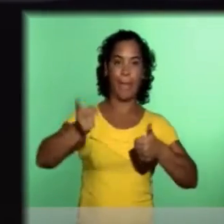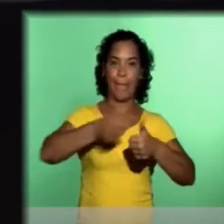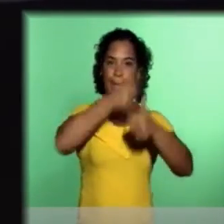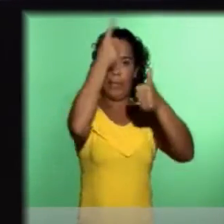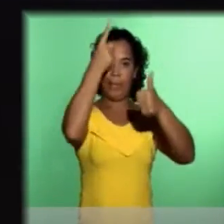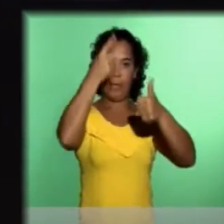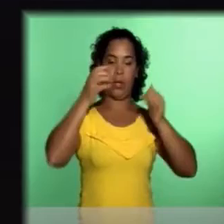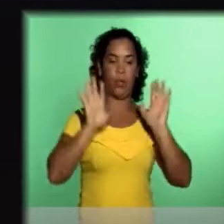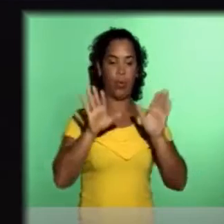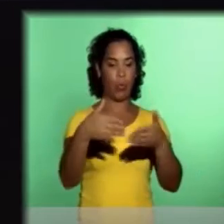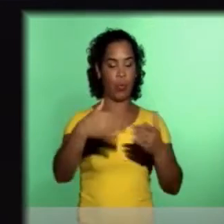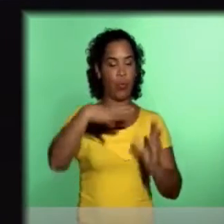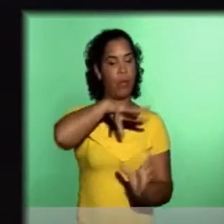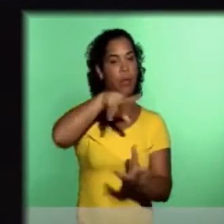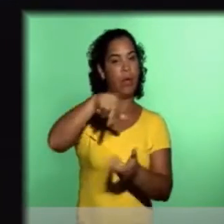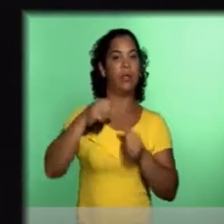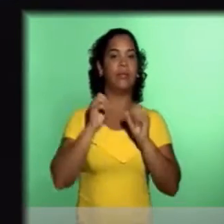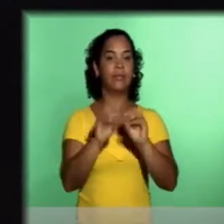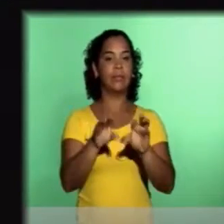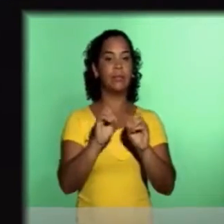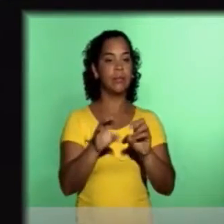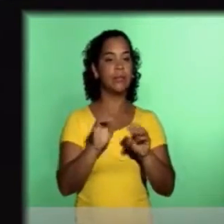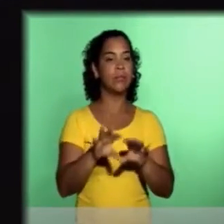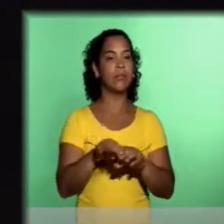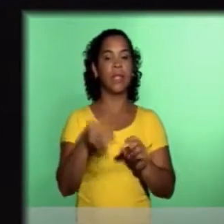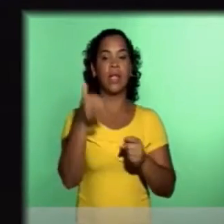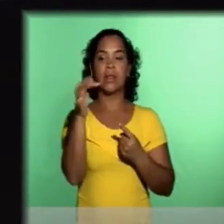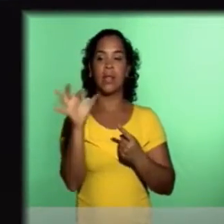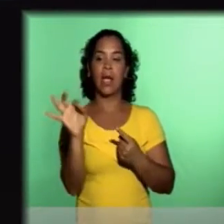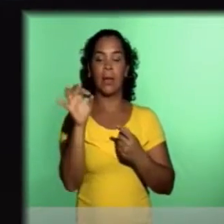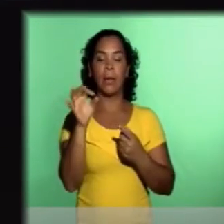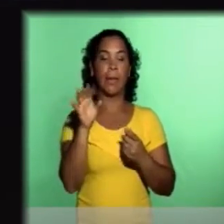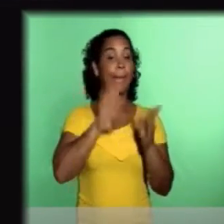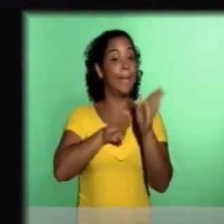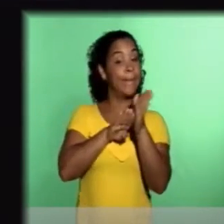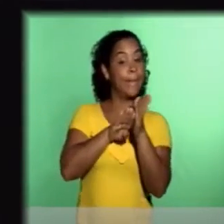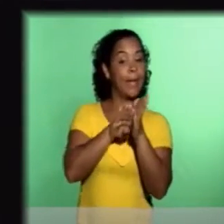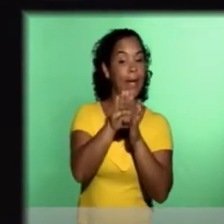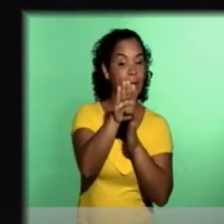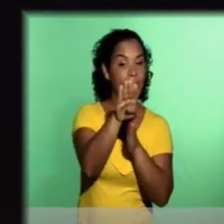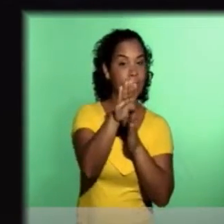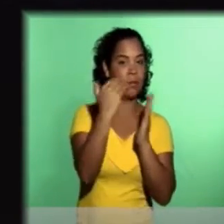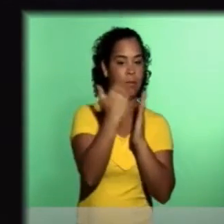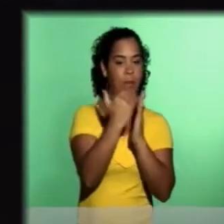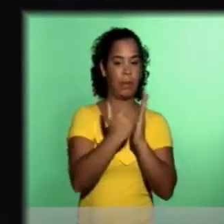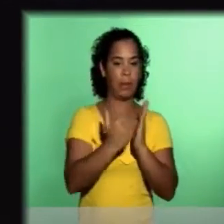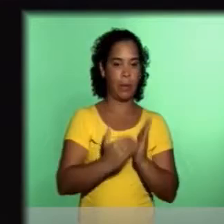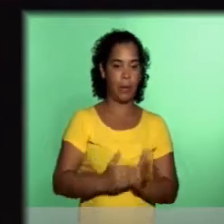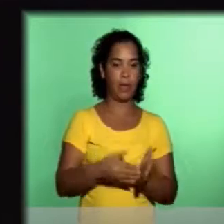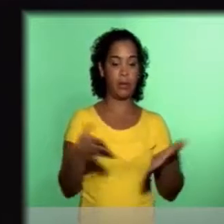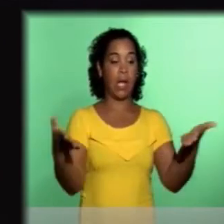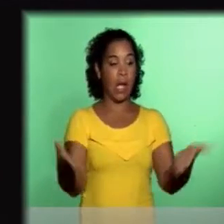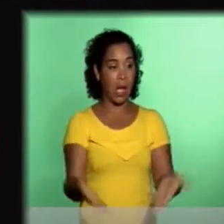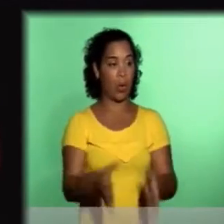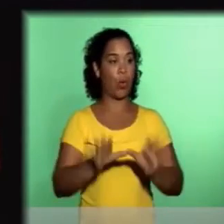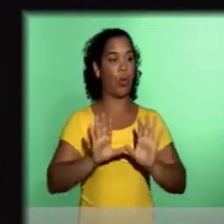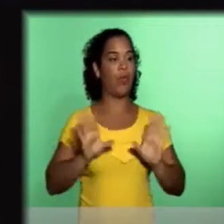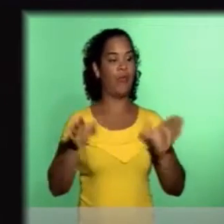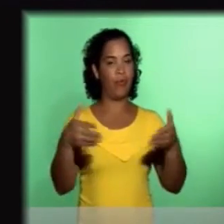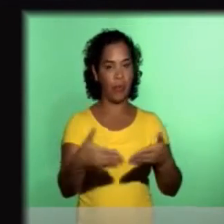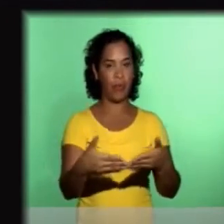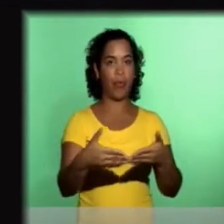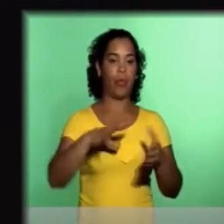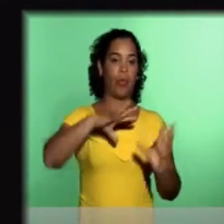de Educação, que definiu metas. Então, foram as metas de Dakar, e agora nós tivemos o Fórum Mundial de Educação na Coreia do